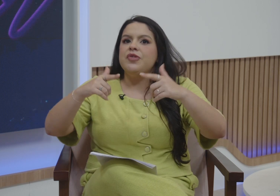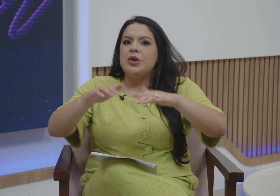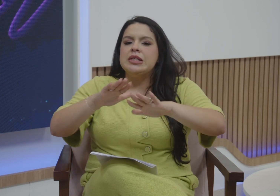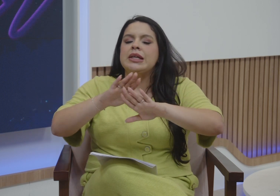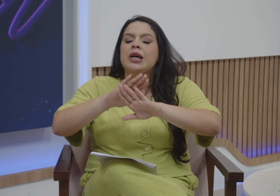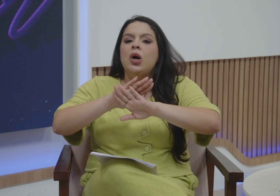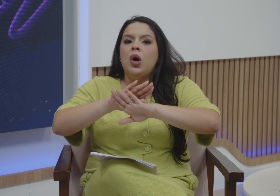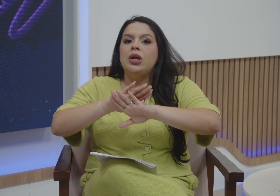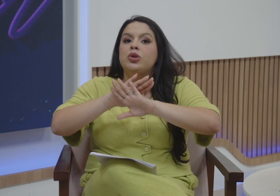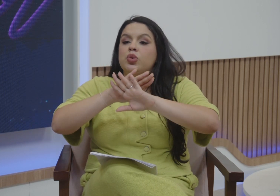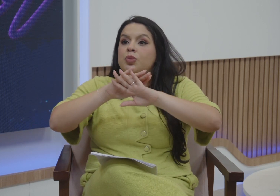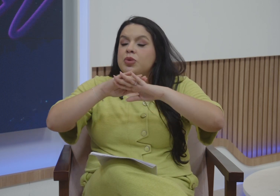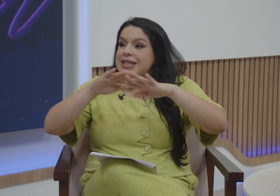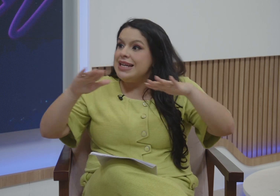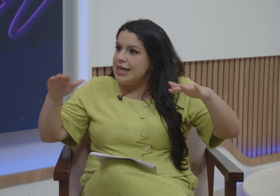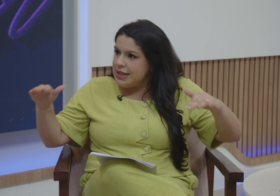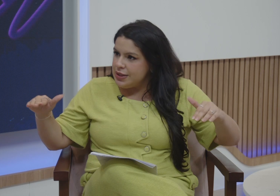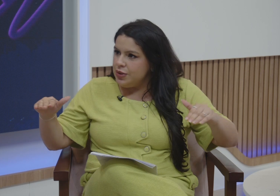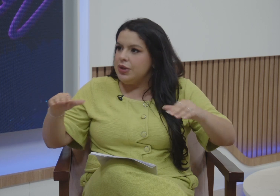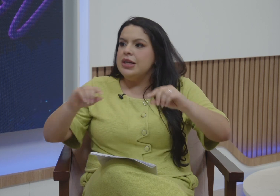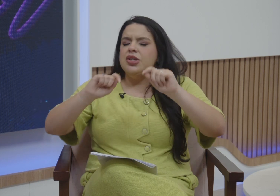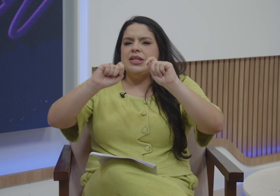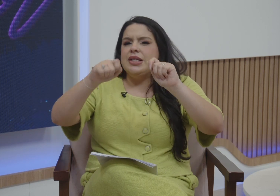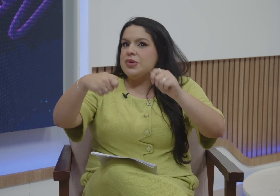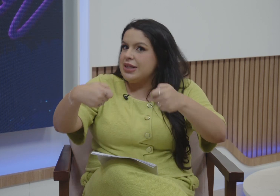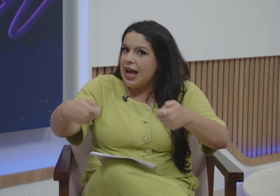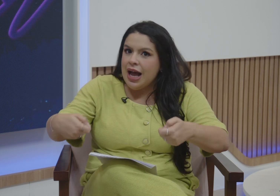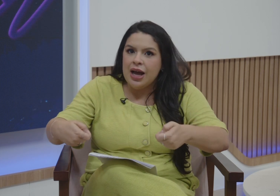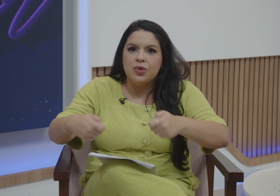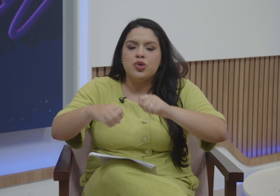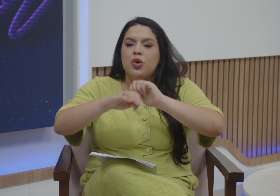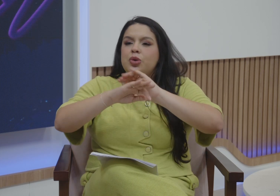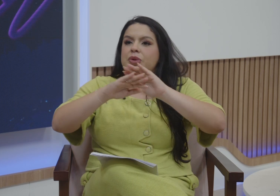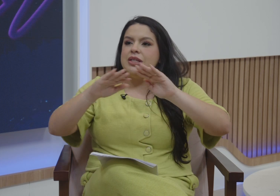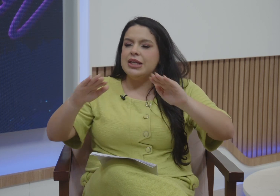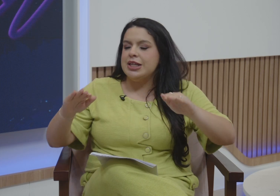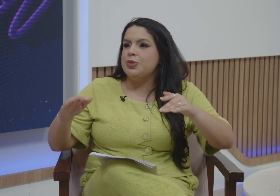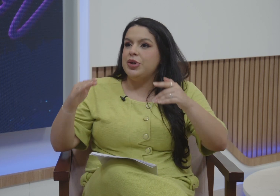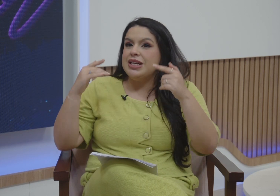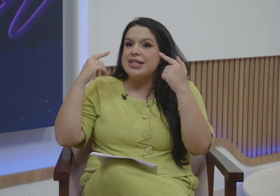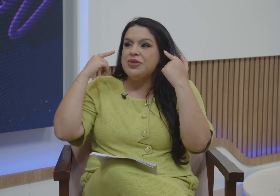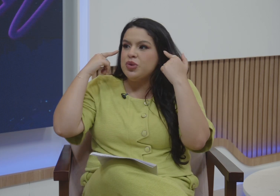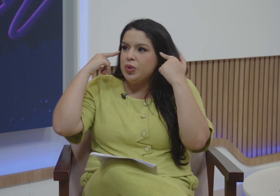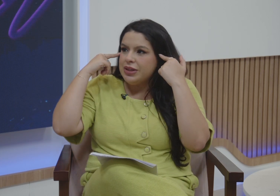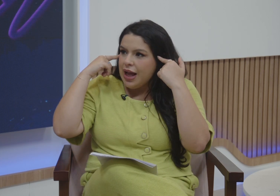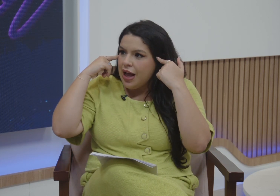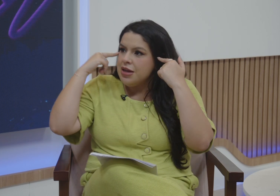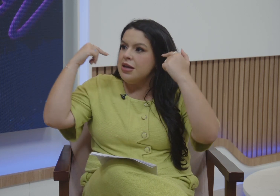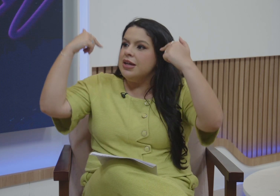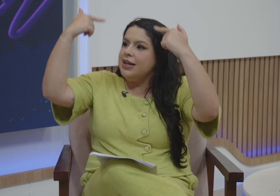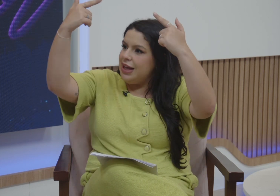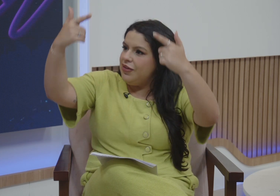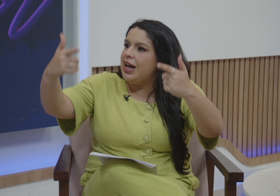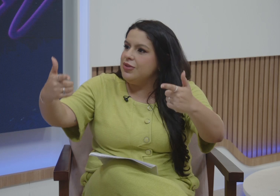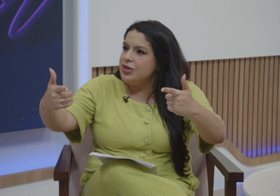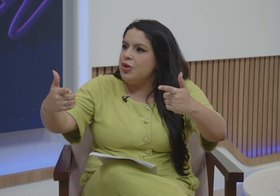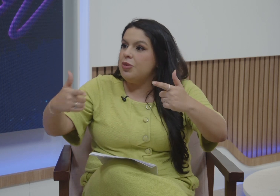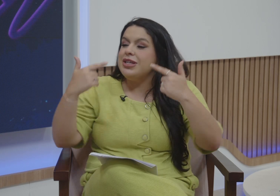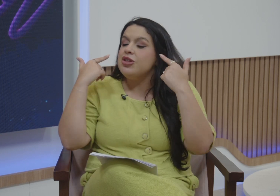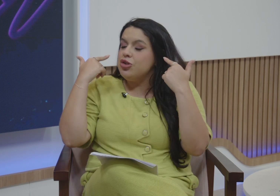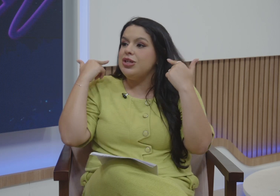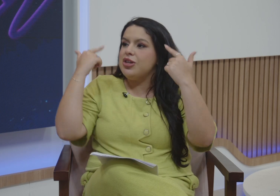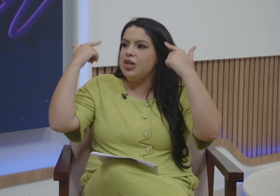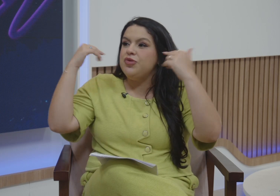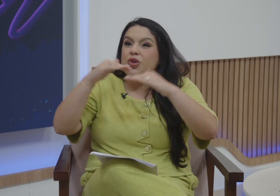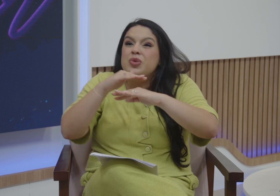uma pessoa falou assim, olha, silêncio, desliguem os carros, todo mundo em silêncio, porque eles queriam escutar quem estava lá nos escombros,